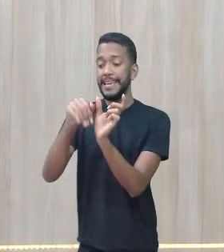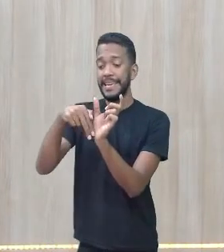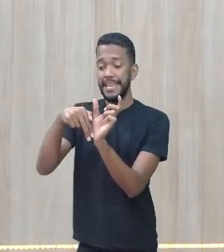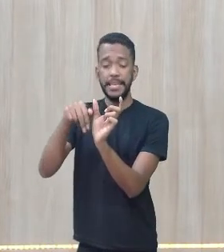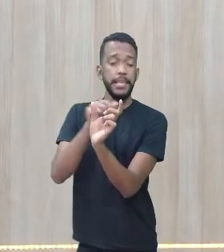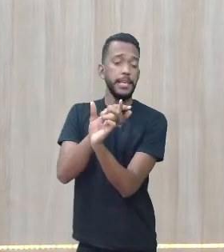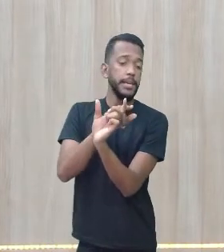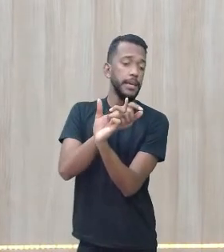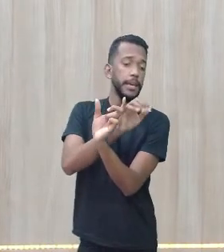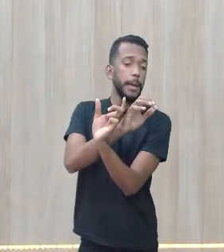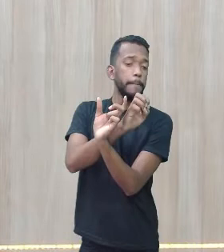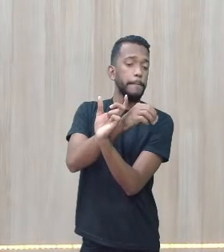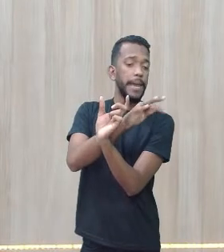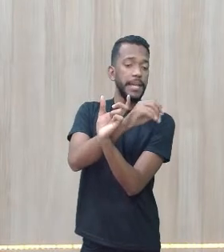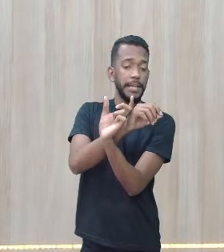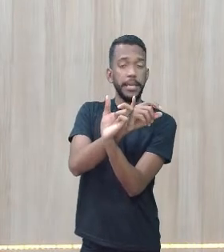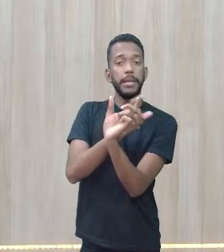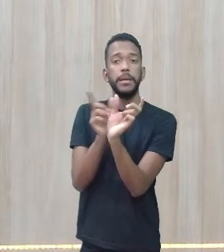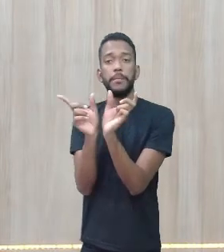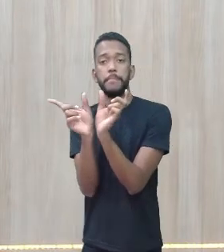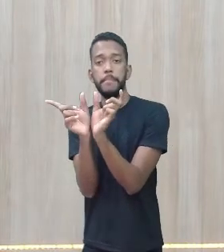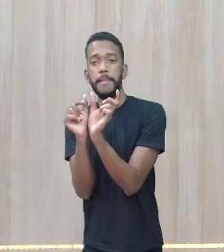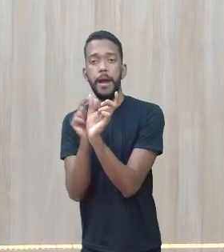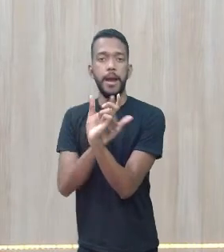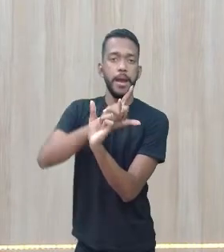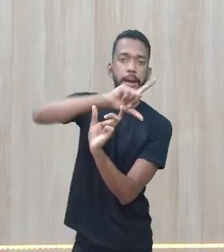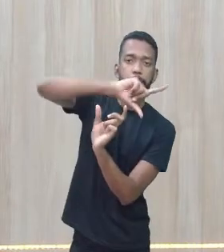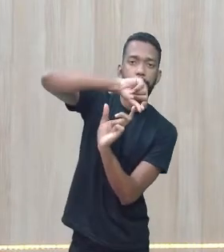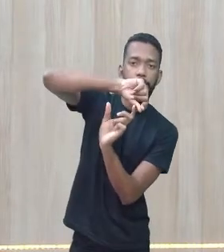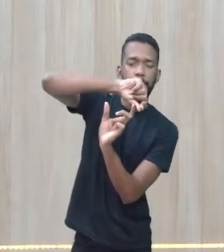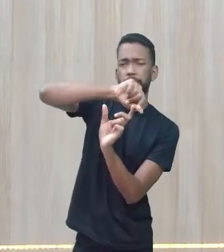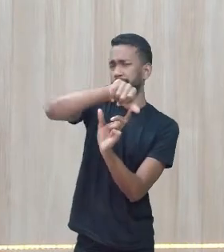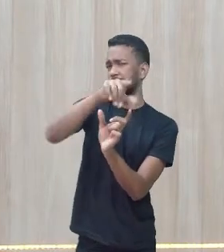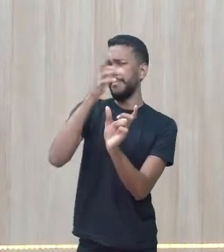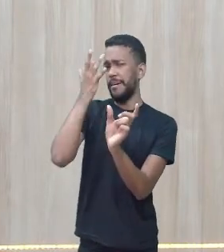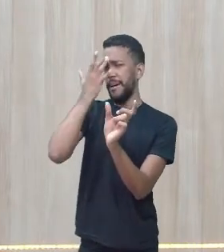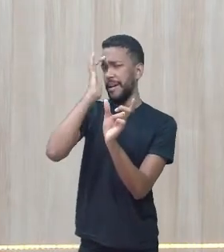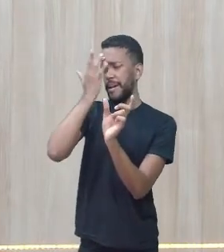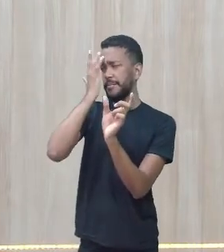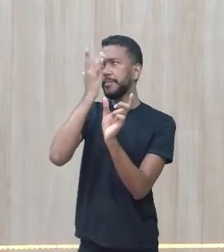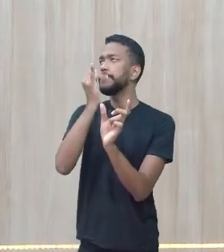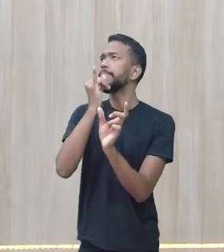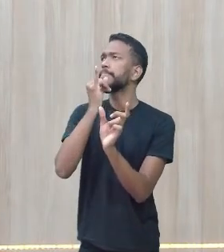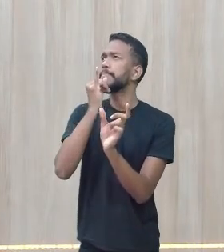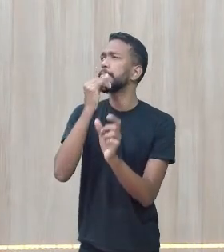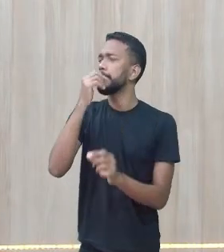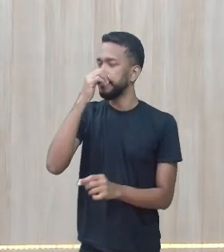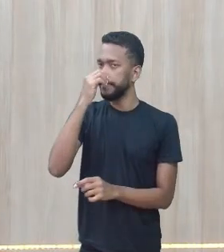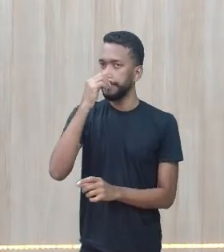do radical e algo antes do radical. Será que